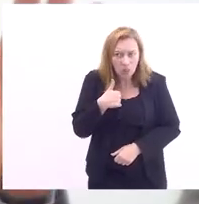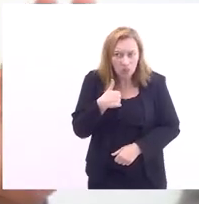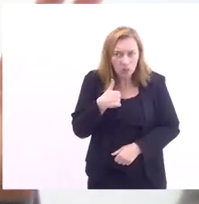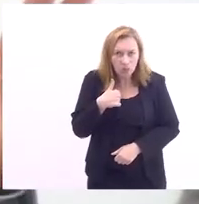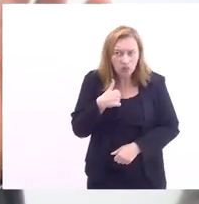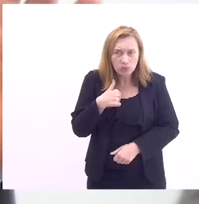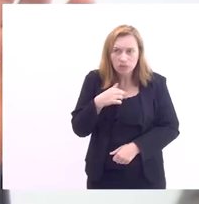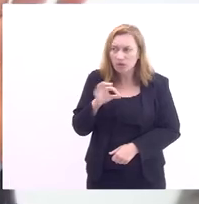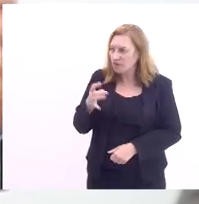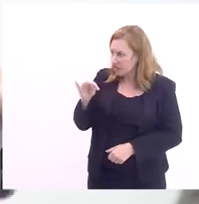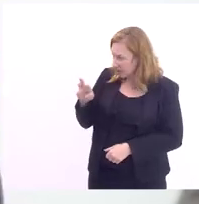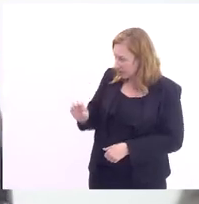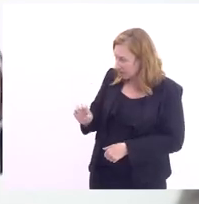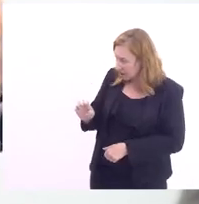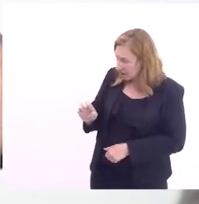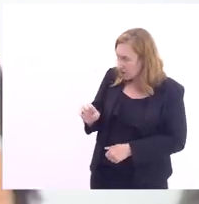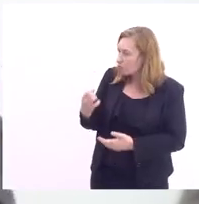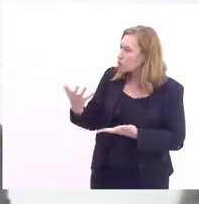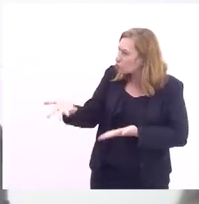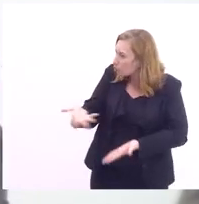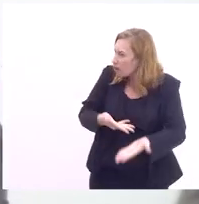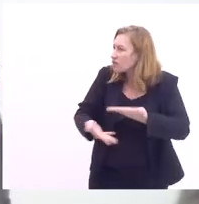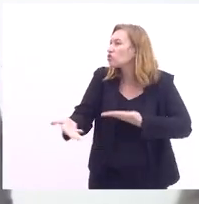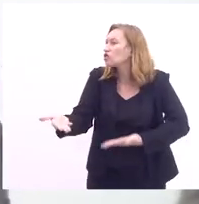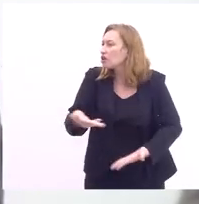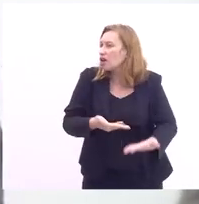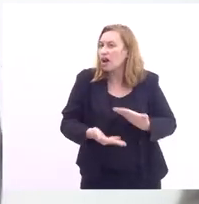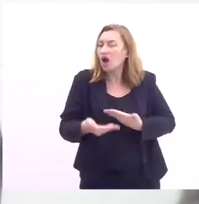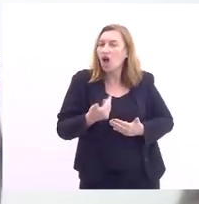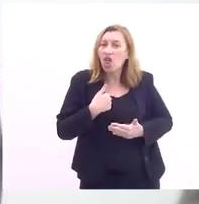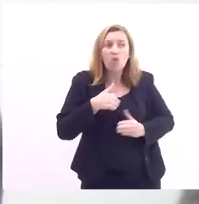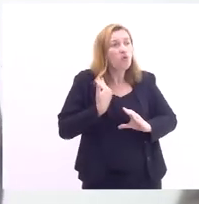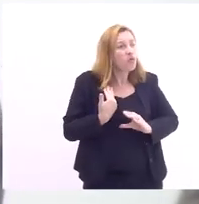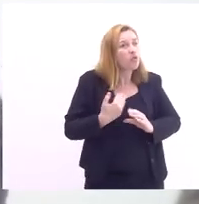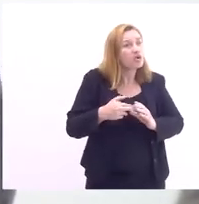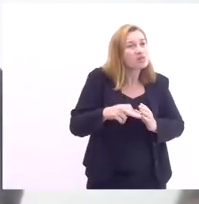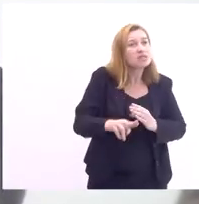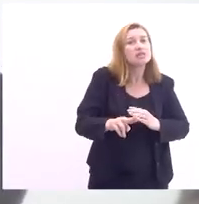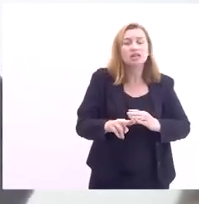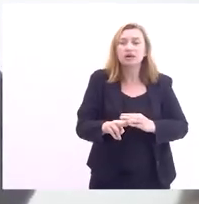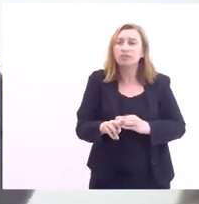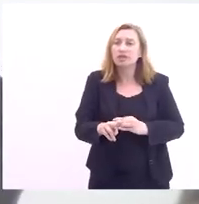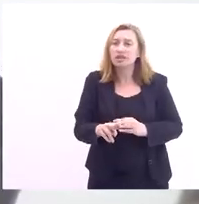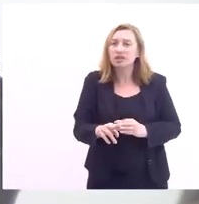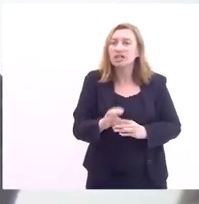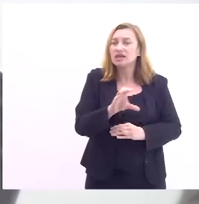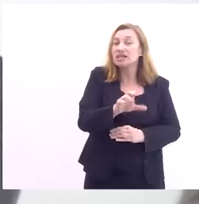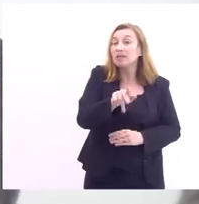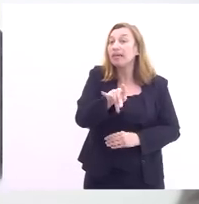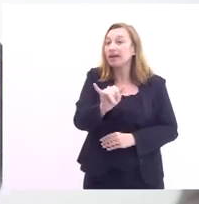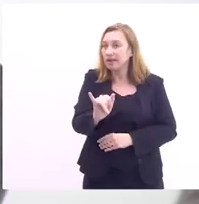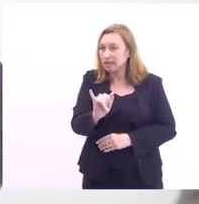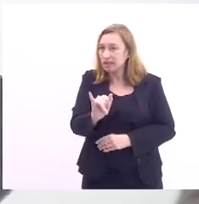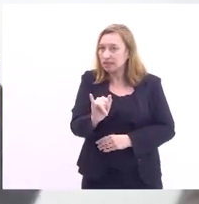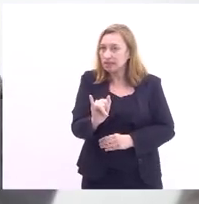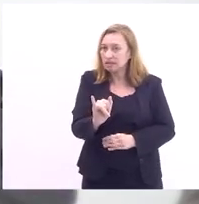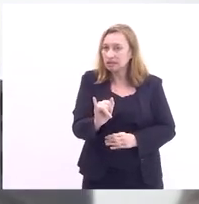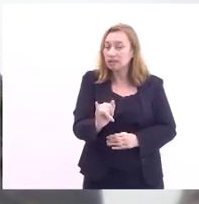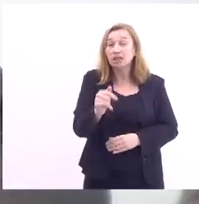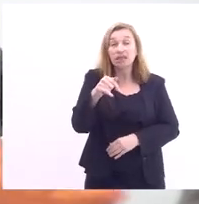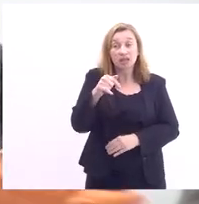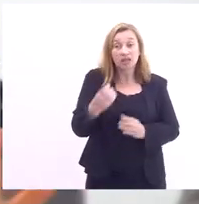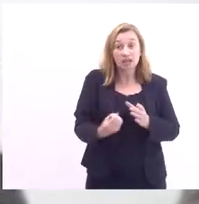aliás, Felipe, vamos compartilhar, eu vou encaminhar para a CPI, que está instalada